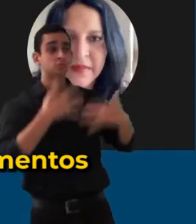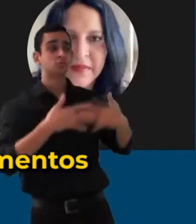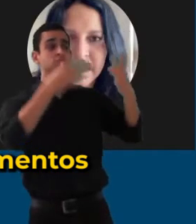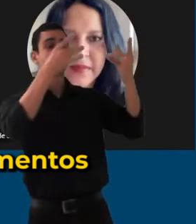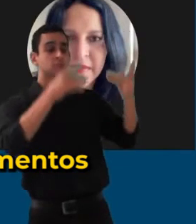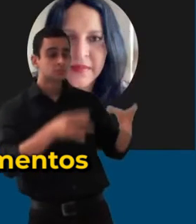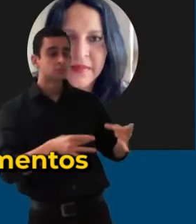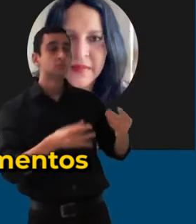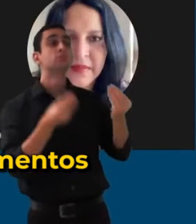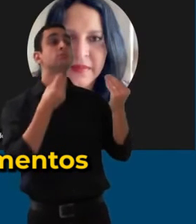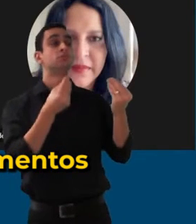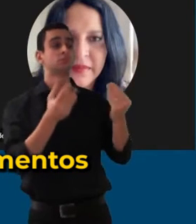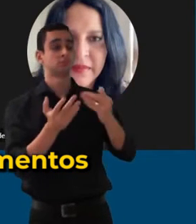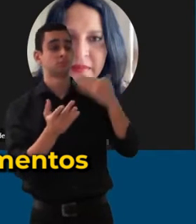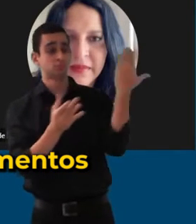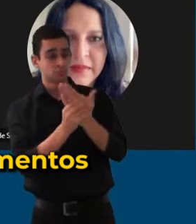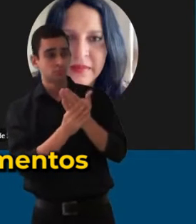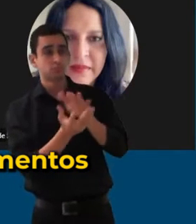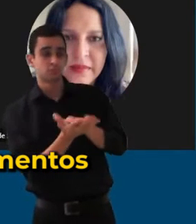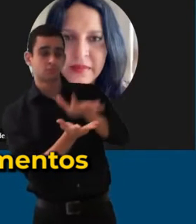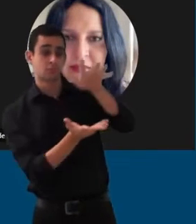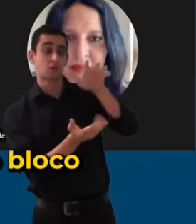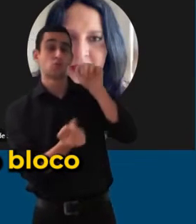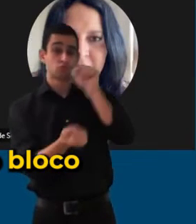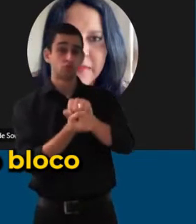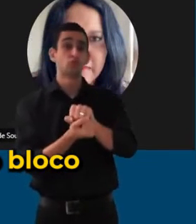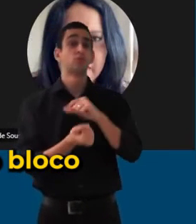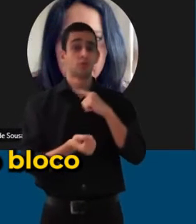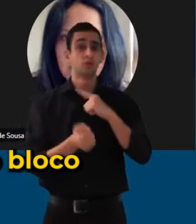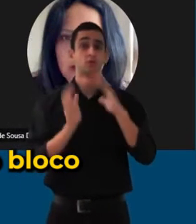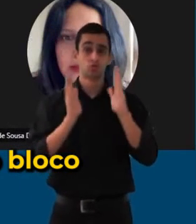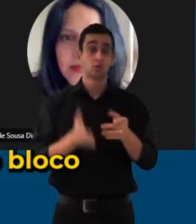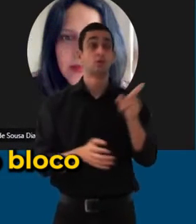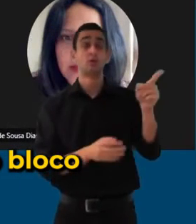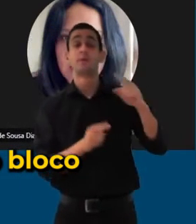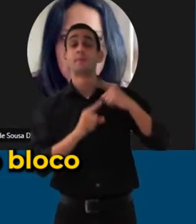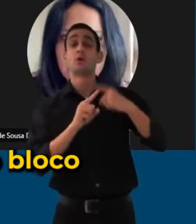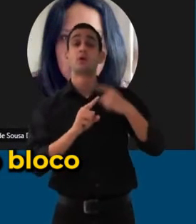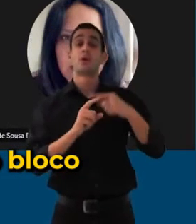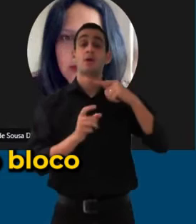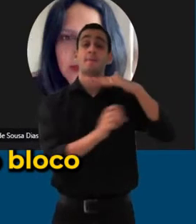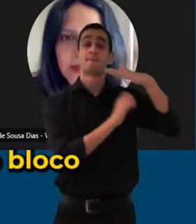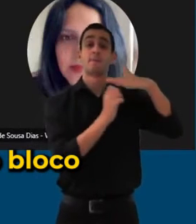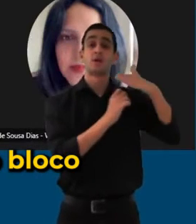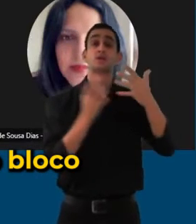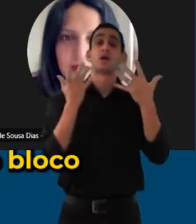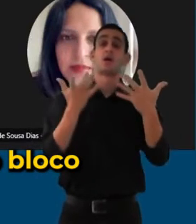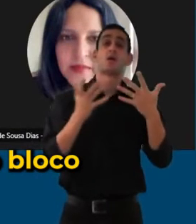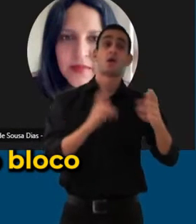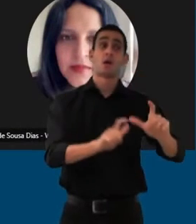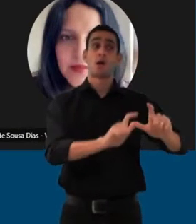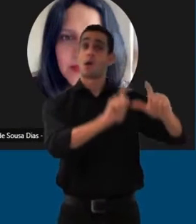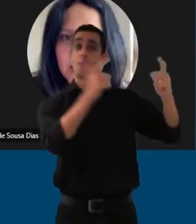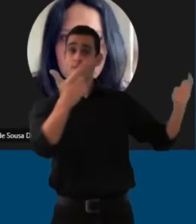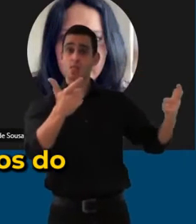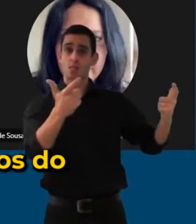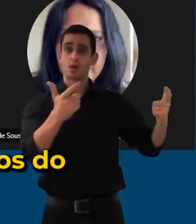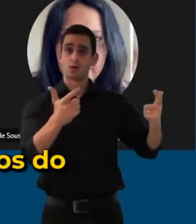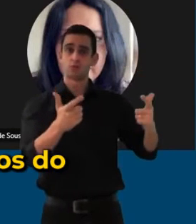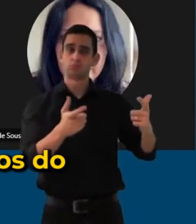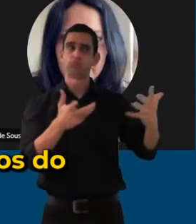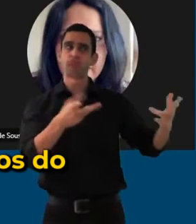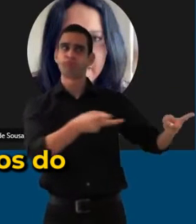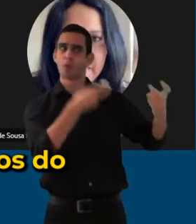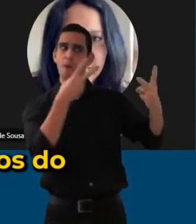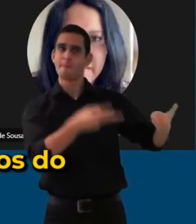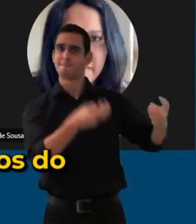estava juntado nos autos de esclarecimentos, porque a Votorantim tinha todo o interesse em aumentar a lavra no bloco 3.